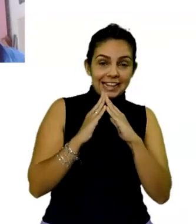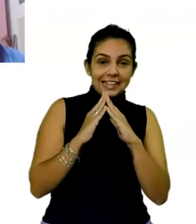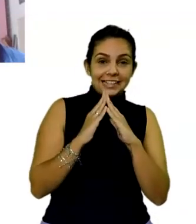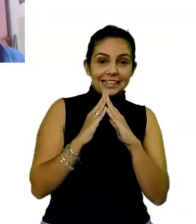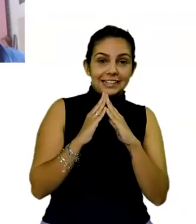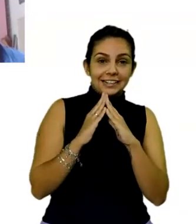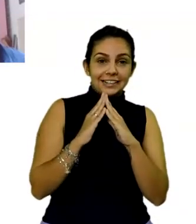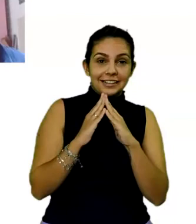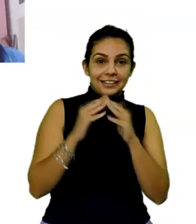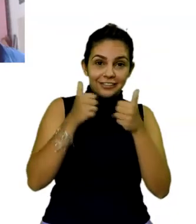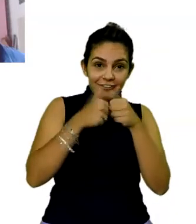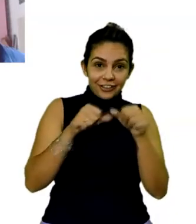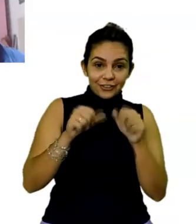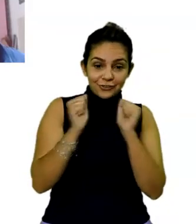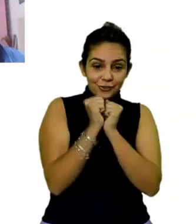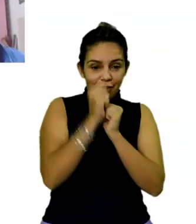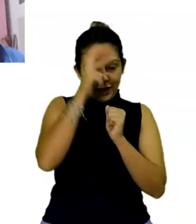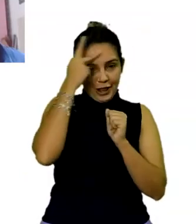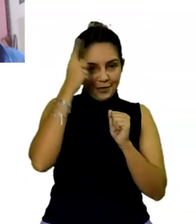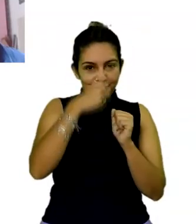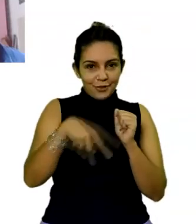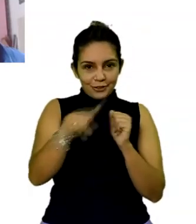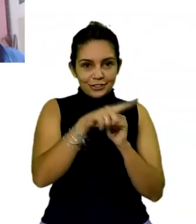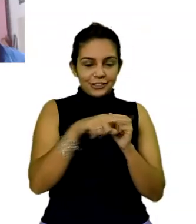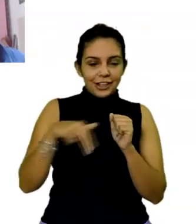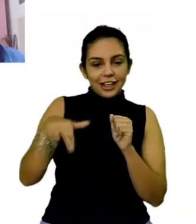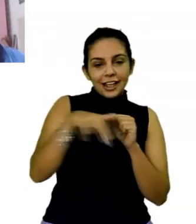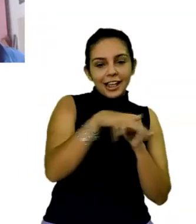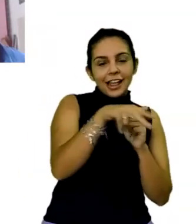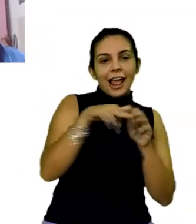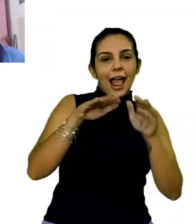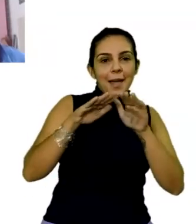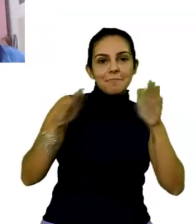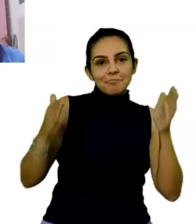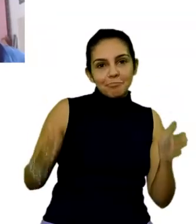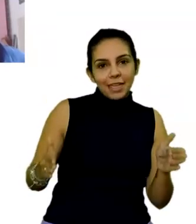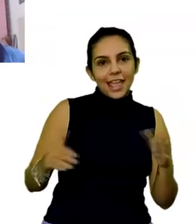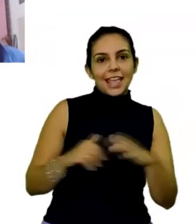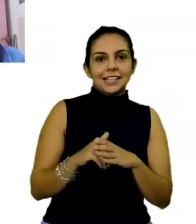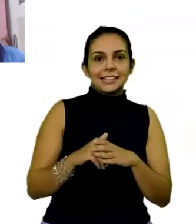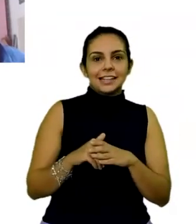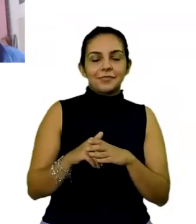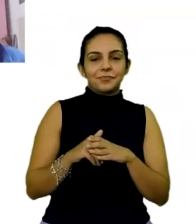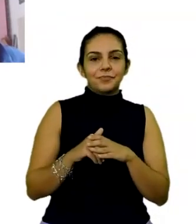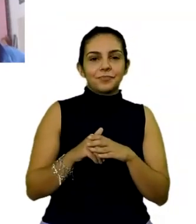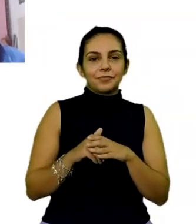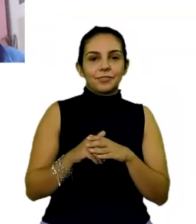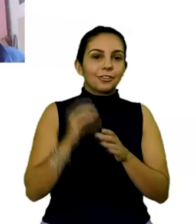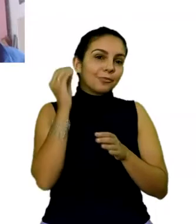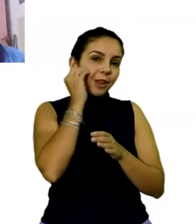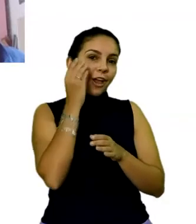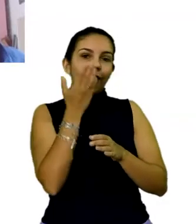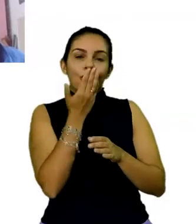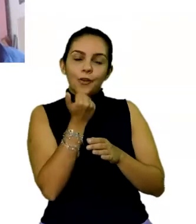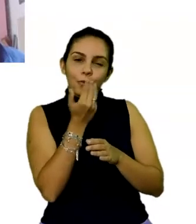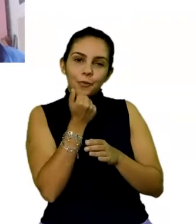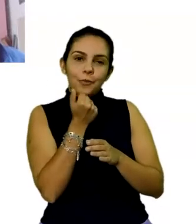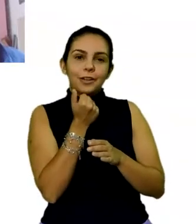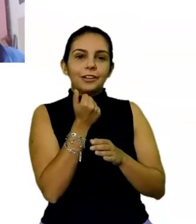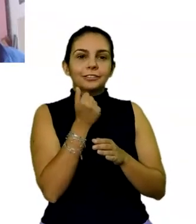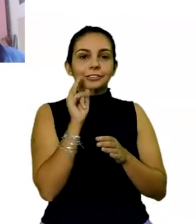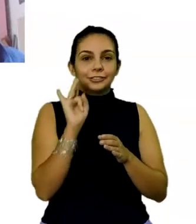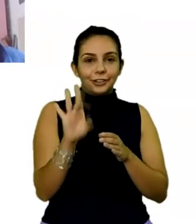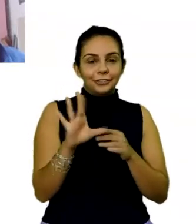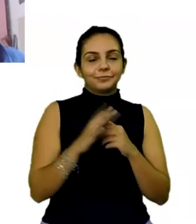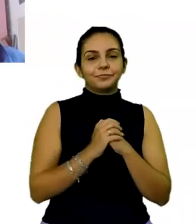casas e ficam entre as pessoas. Eles andam em cima da mesa e eles provam a comida.